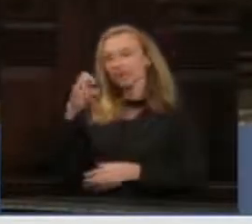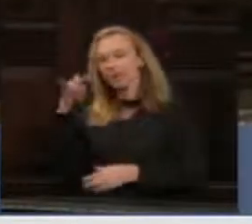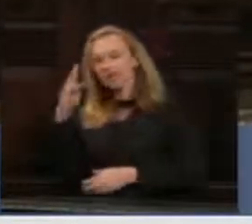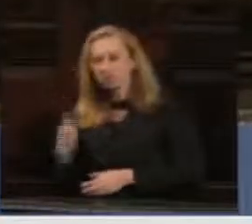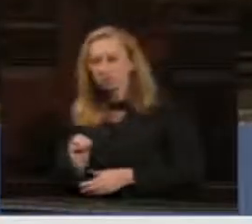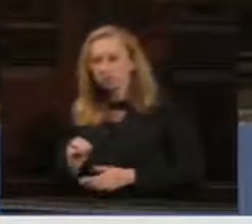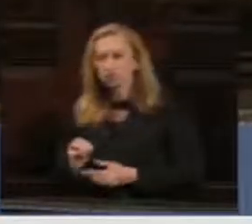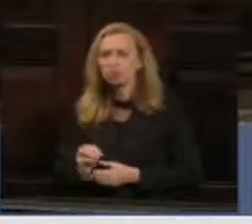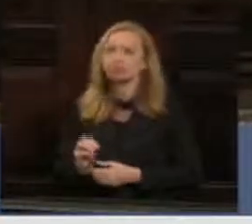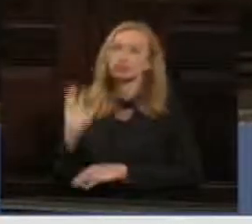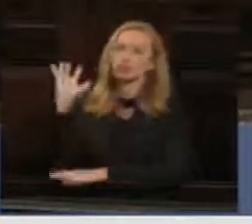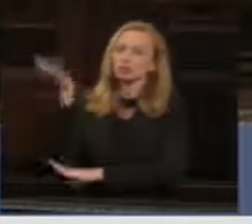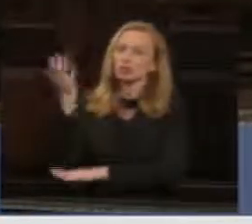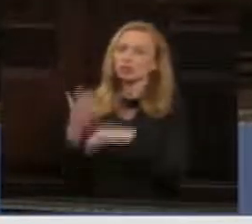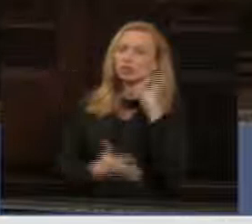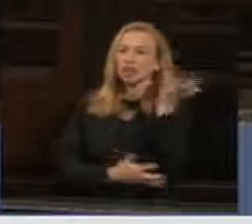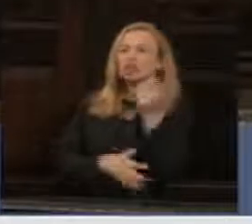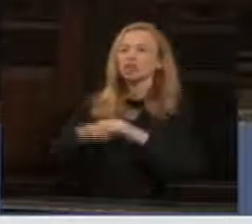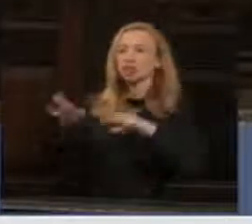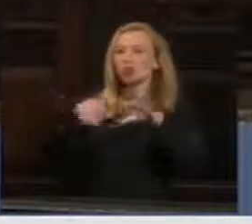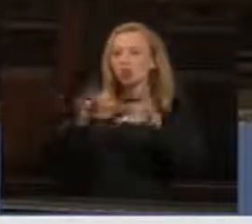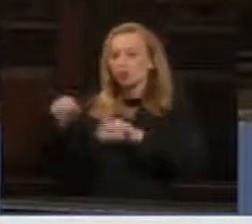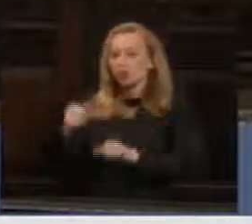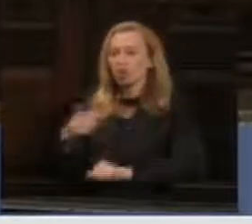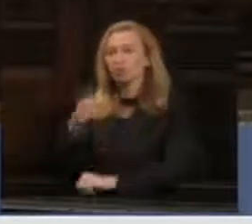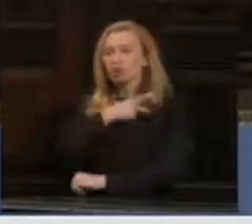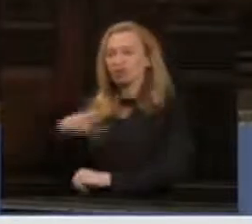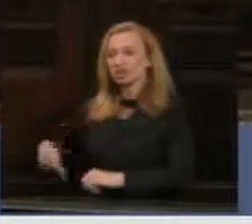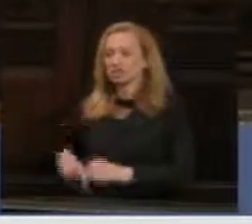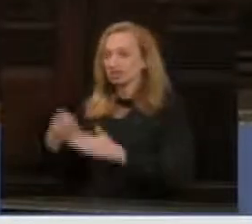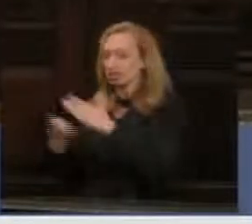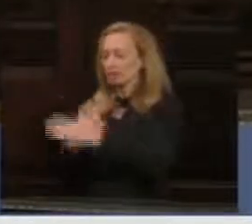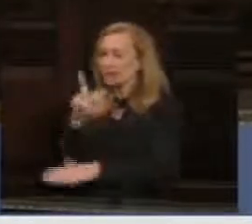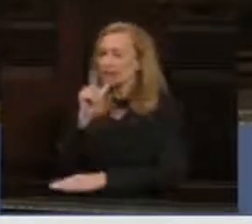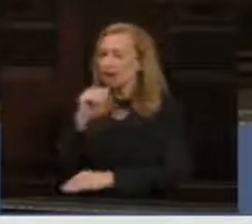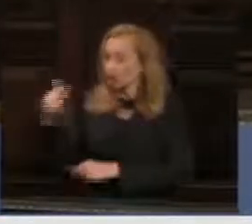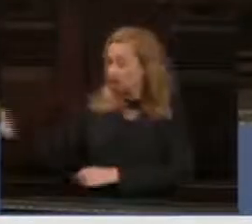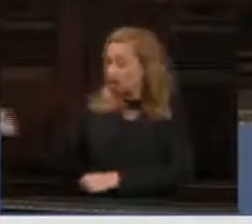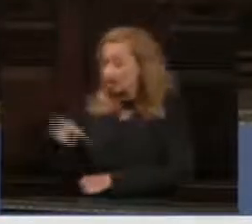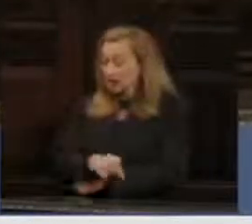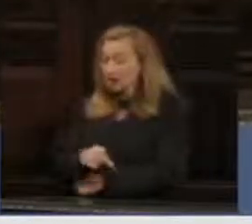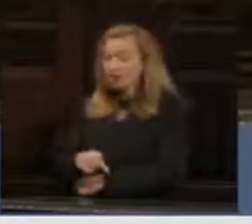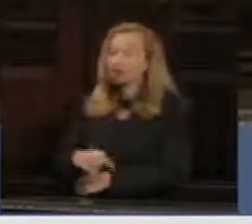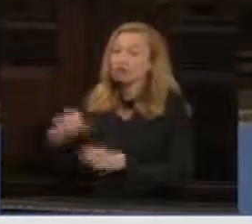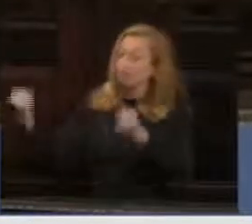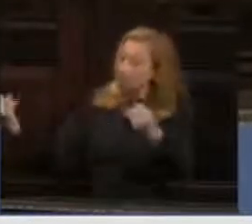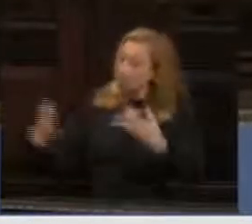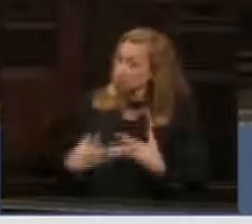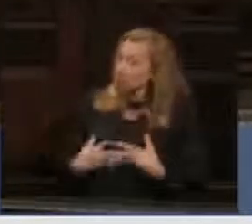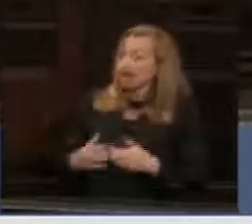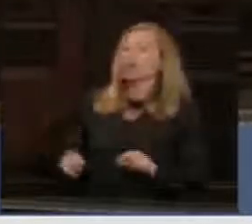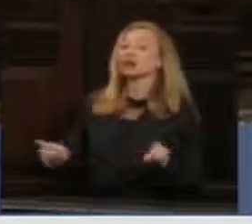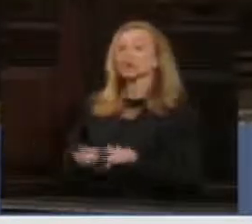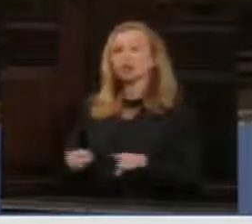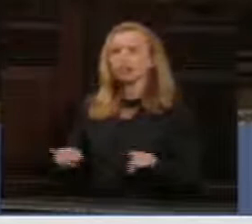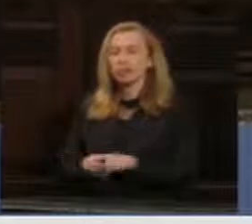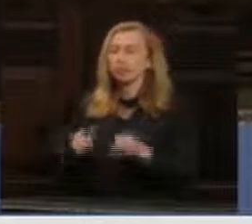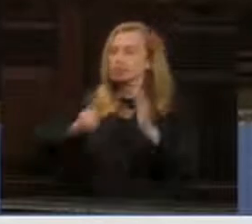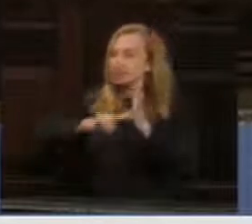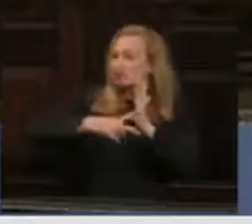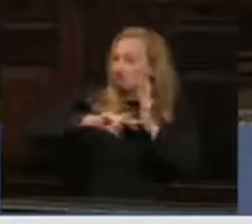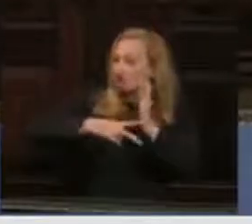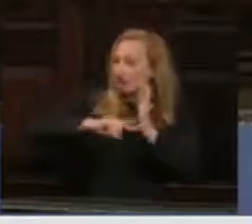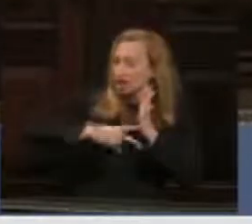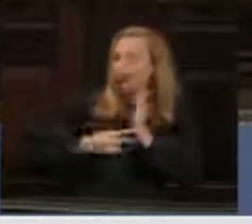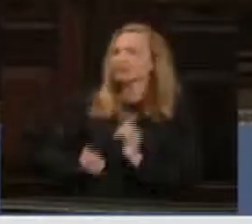convoque o presidente para aqui dar esclarecimentos, que convoque o sindicato da SEDAI, o sindicato